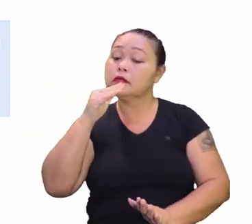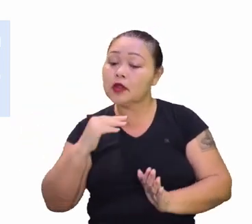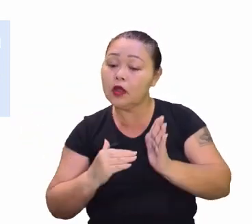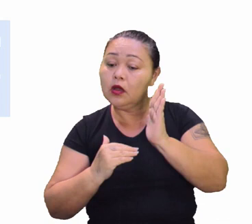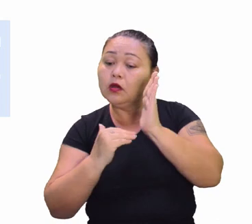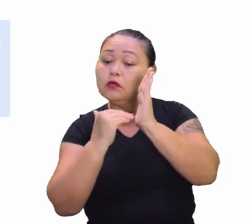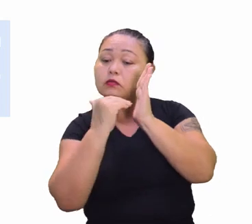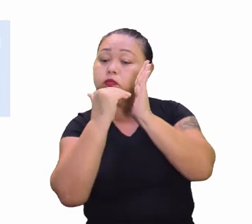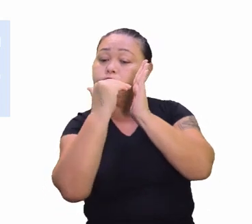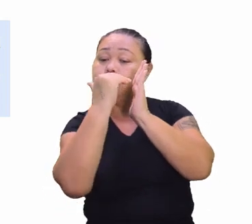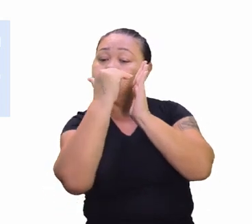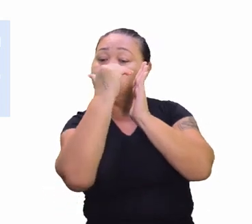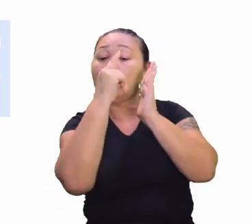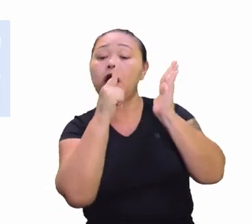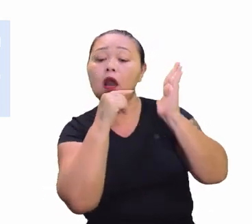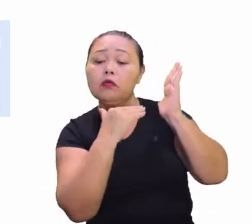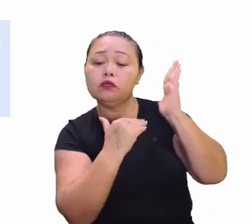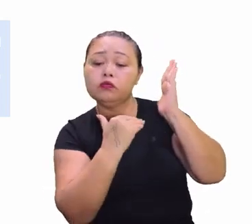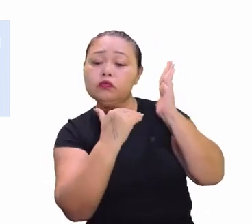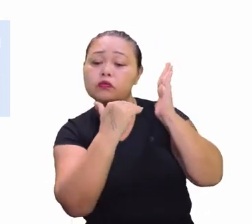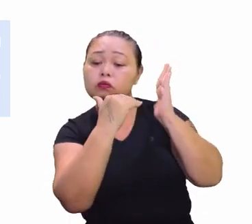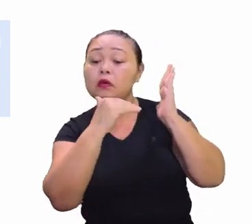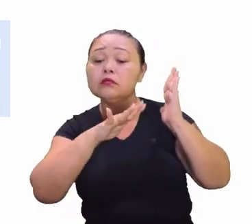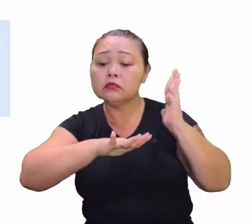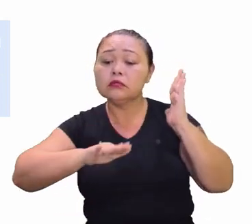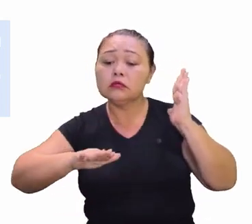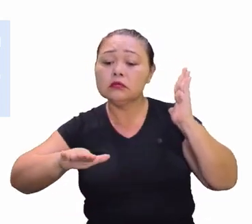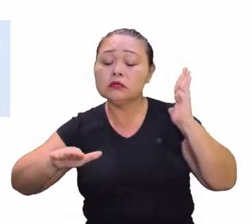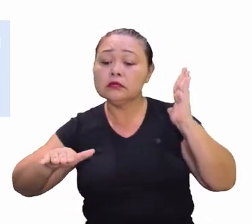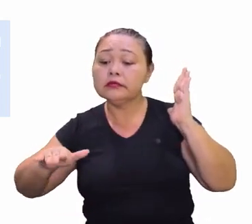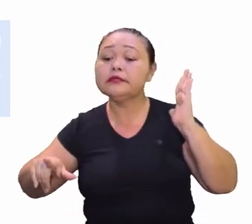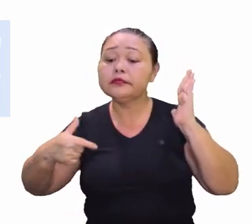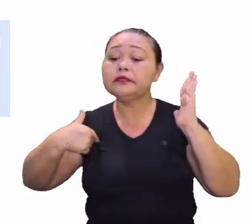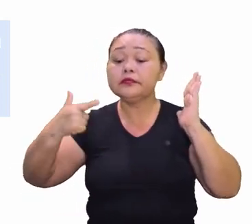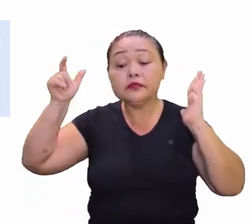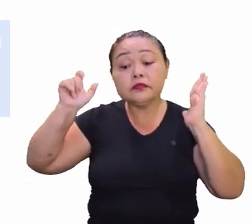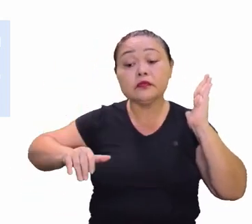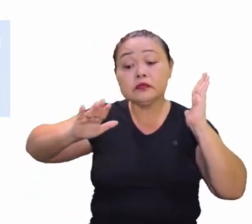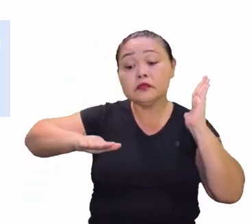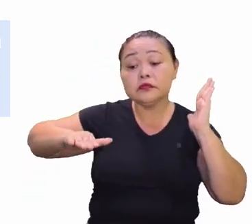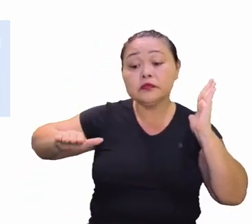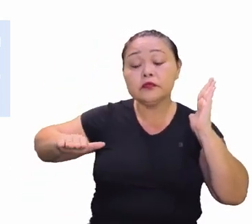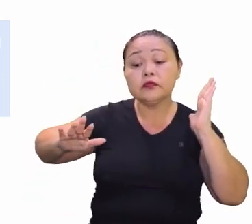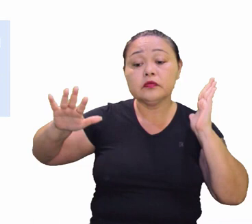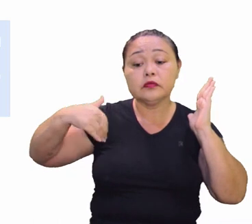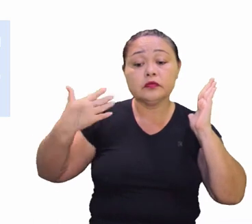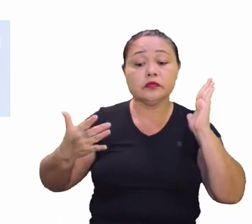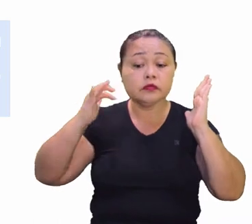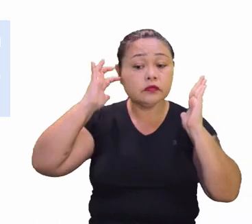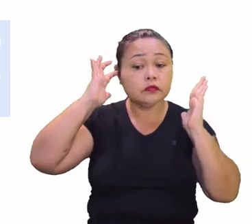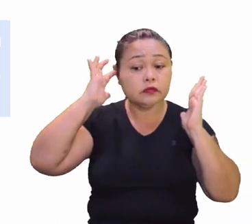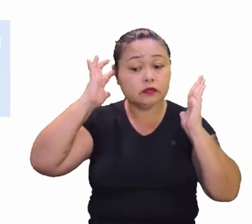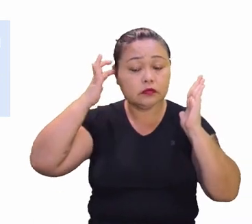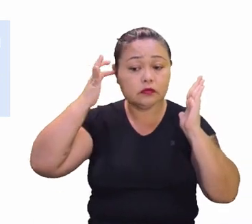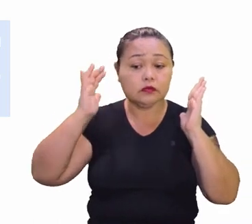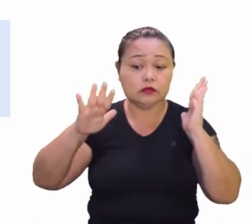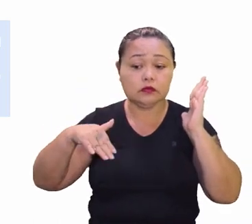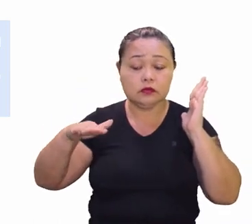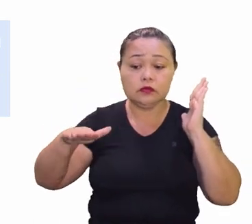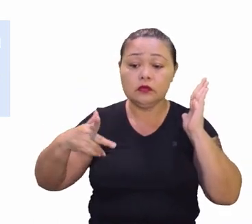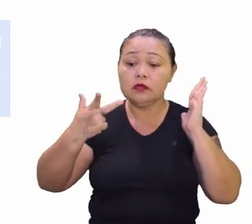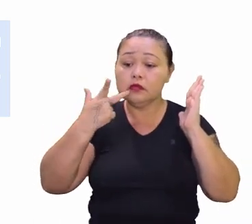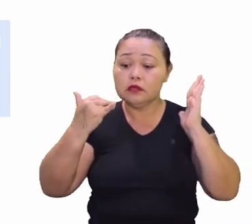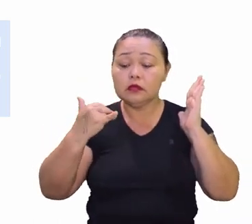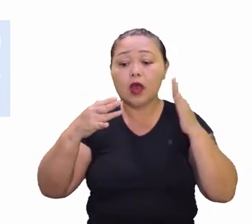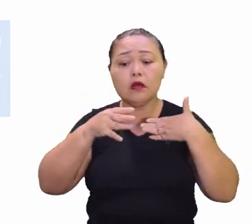também ultrapassou seu limite na época. Eu era criança, eu era menino. Então, quando meus